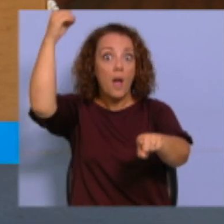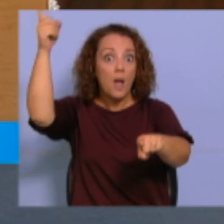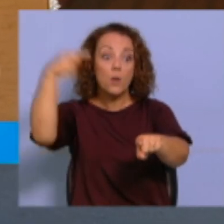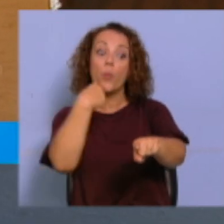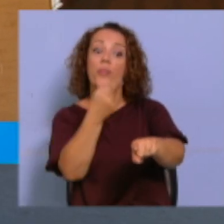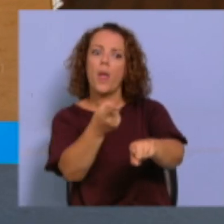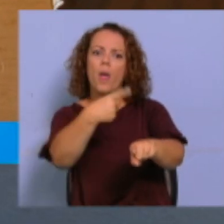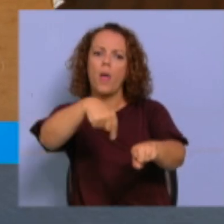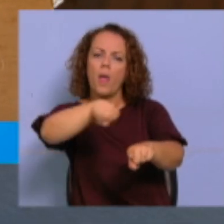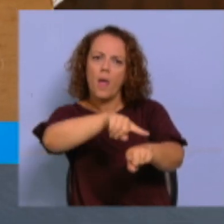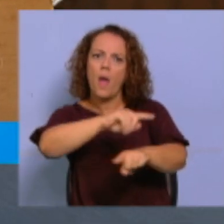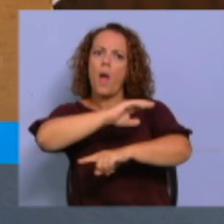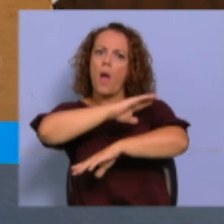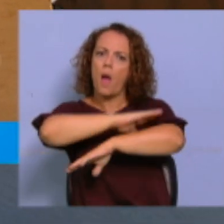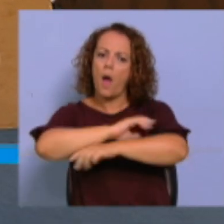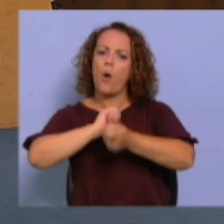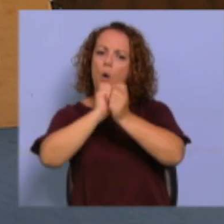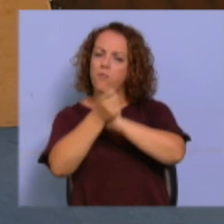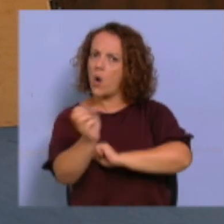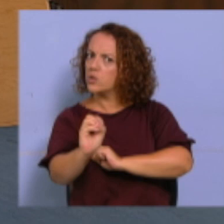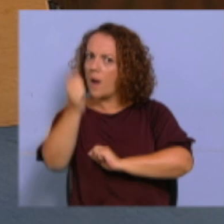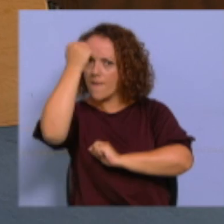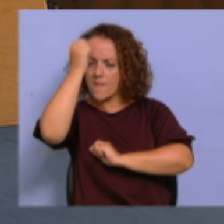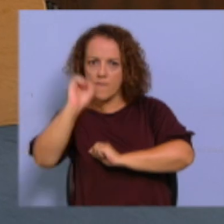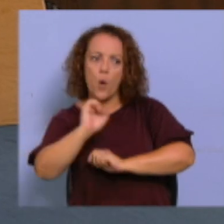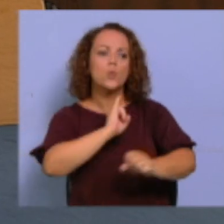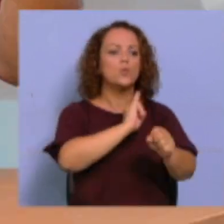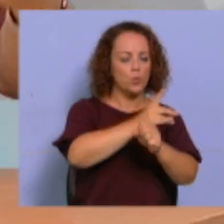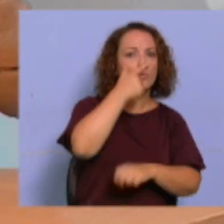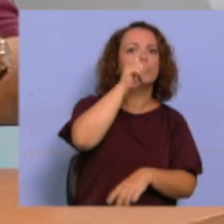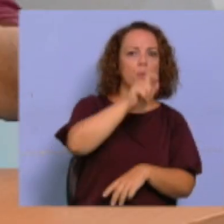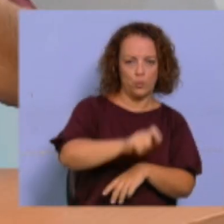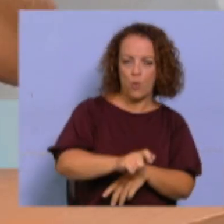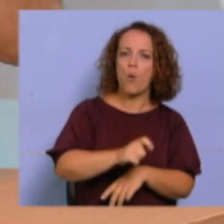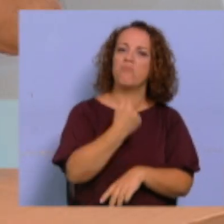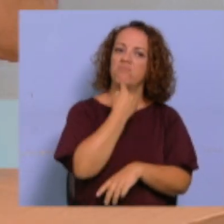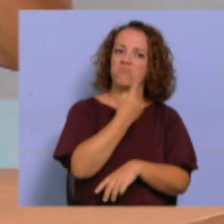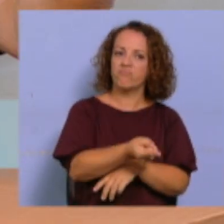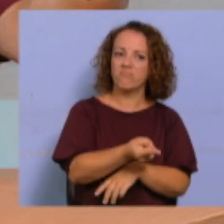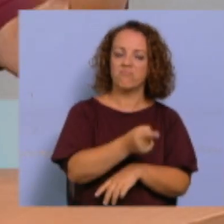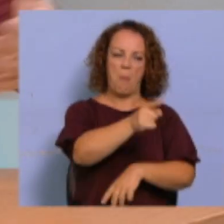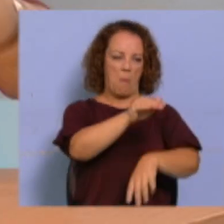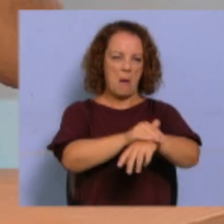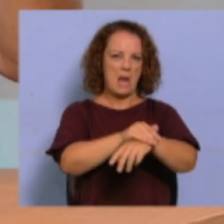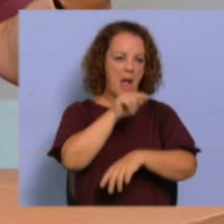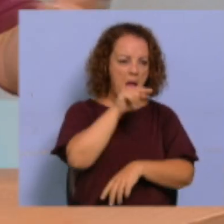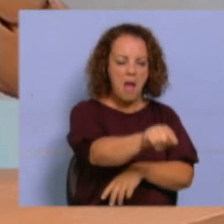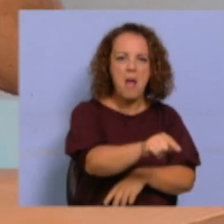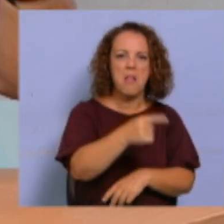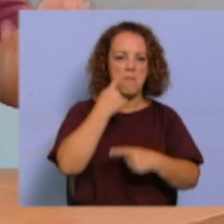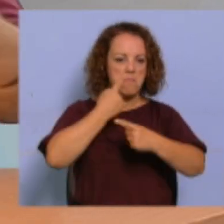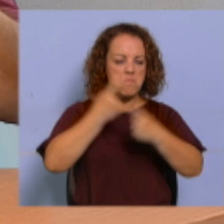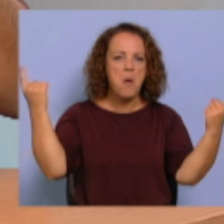convertestes, não vos arrependestes. Ao passo que outras pessoas, sim, pessoas catalogadas como pecadoras públicas,